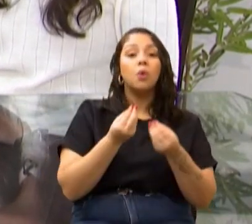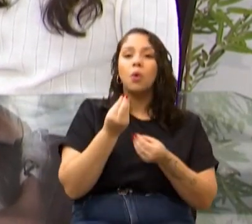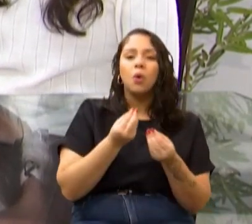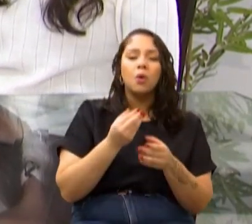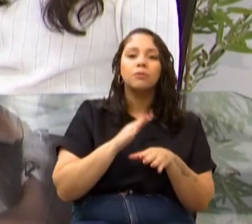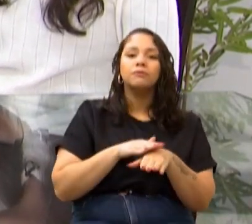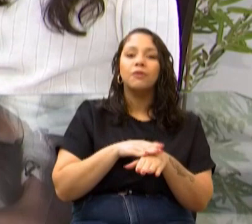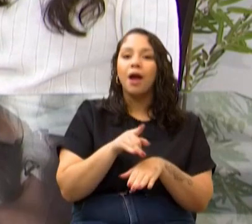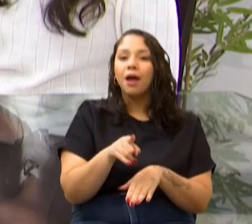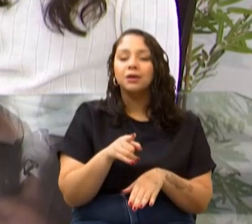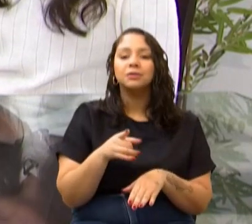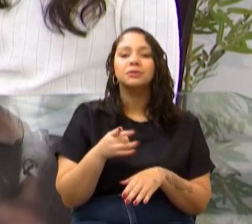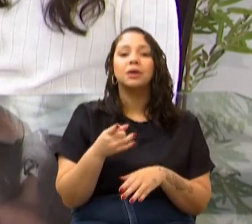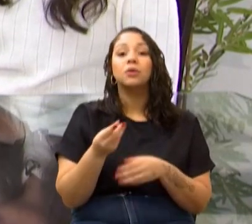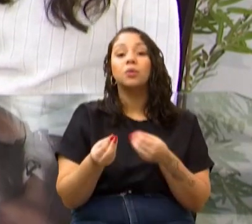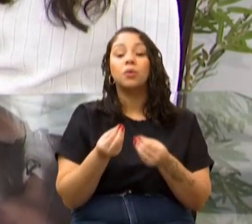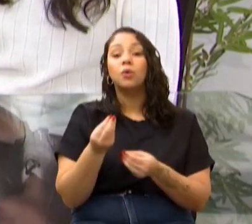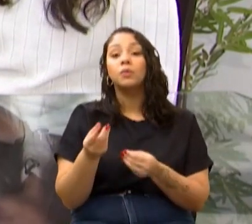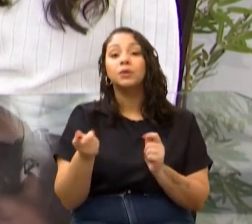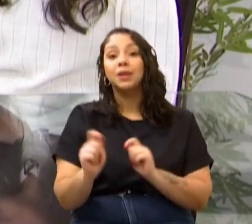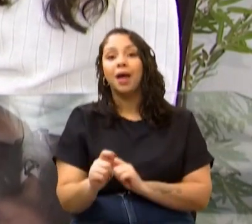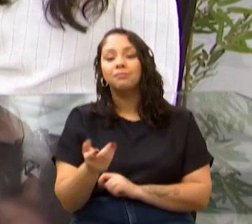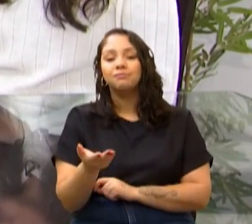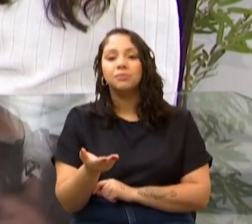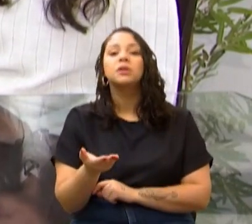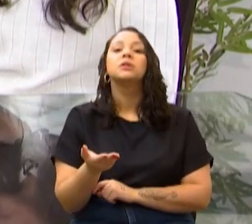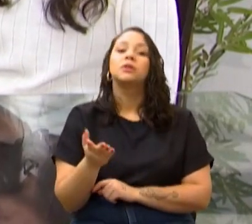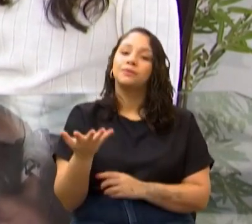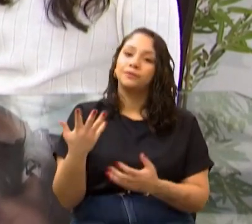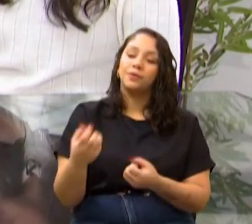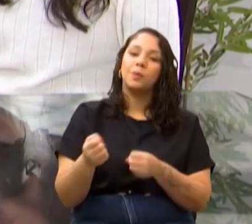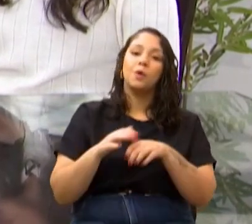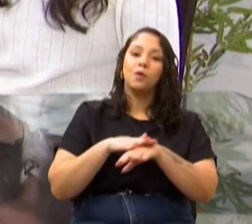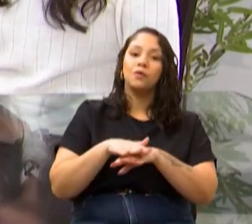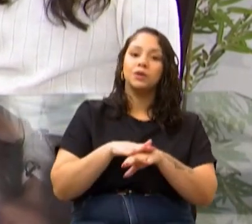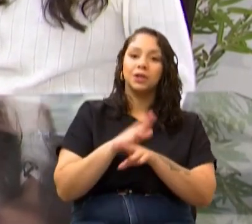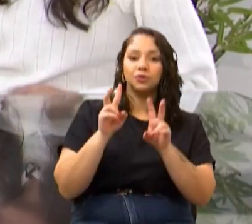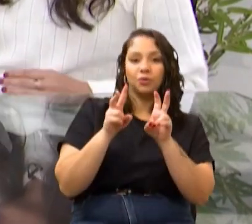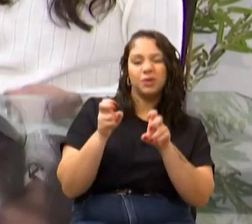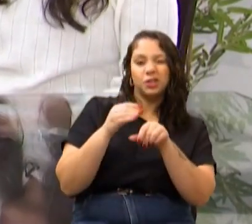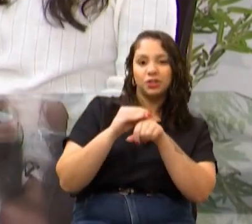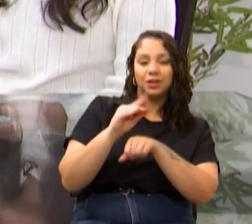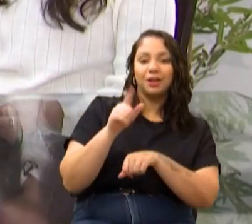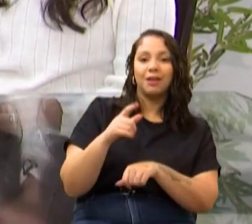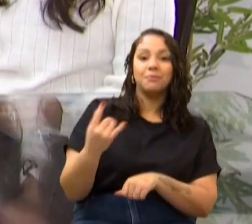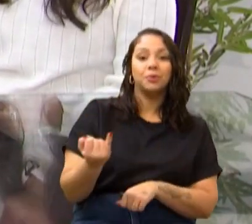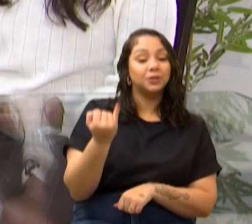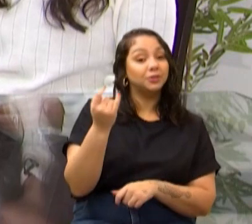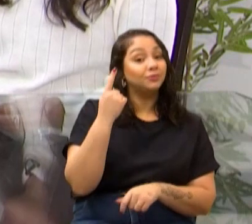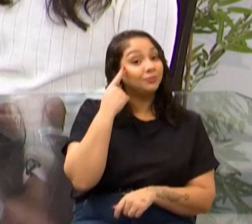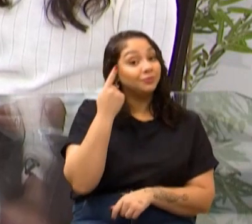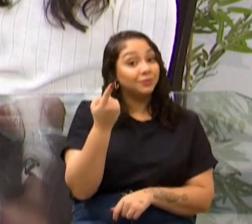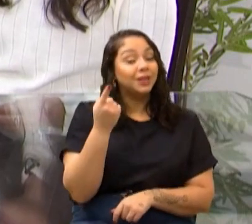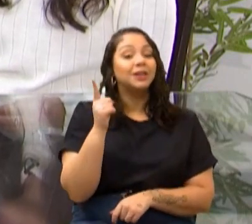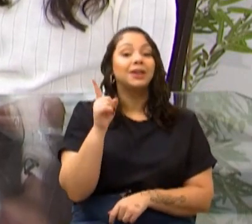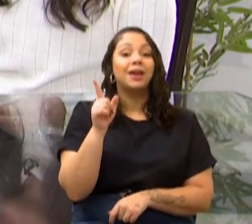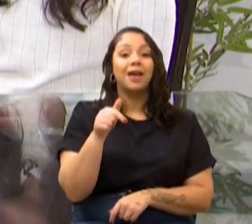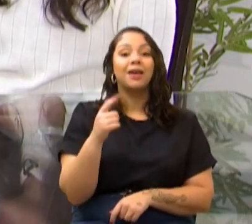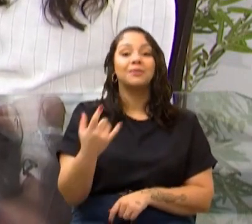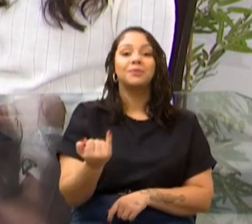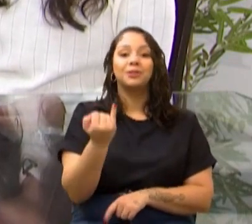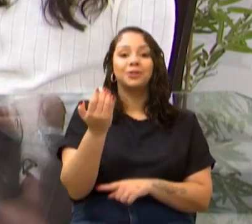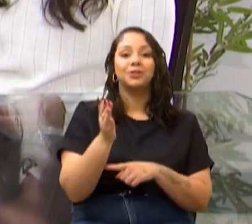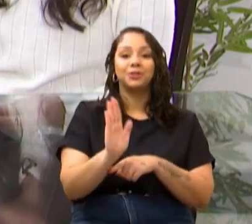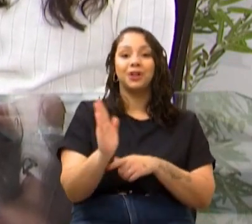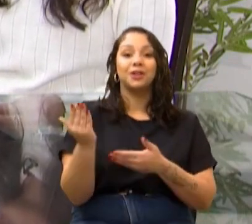é que a gente lida com isso? O que a gente deve fazer? Como a gente pode eventualmente fazer? Então, a gente vai conversar um pouquinho, né? Algumas dicas importantes. Quem sabe a